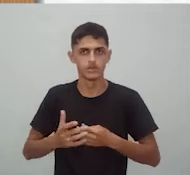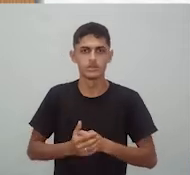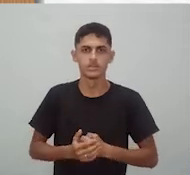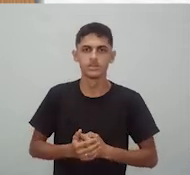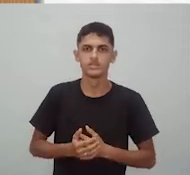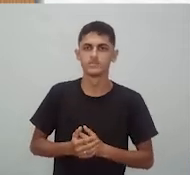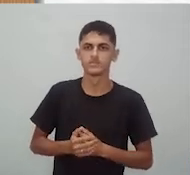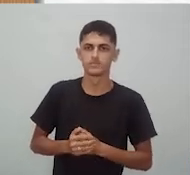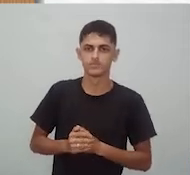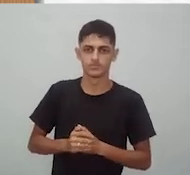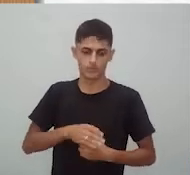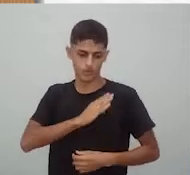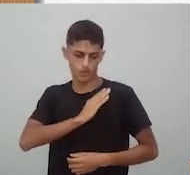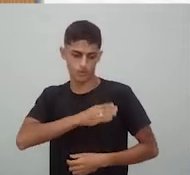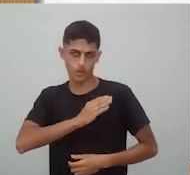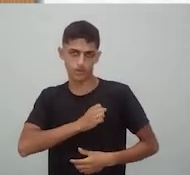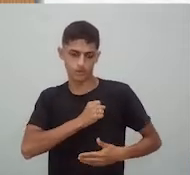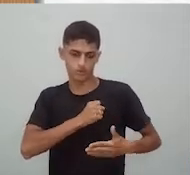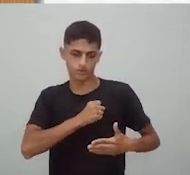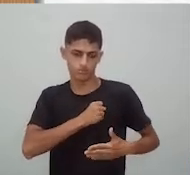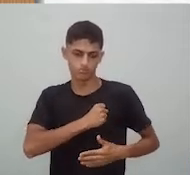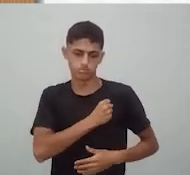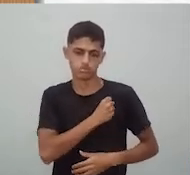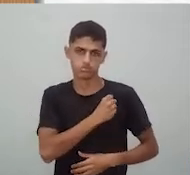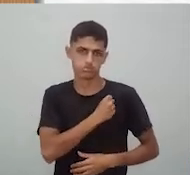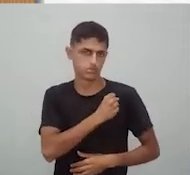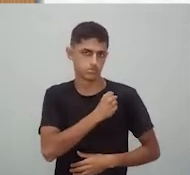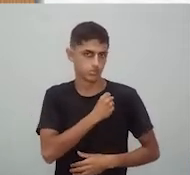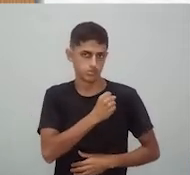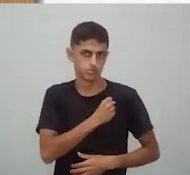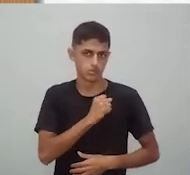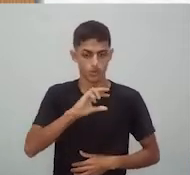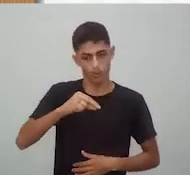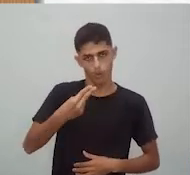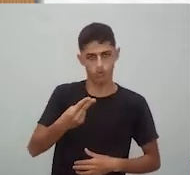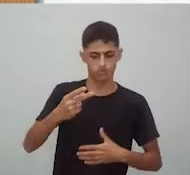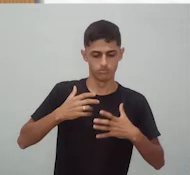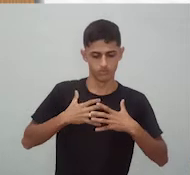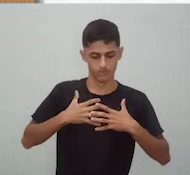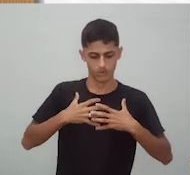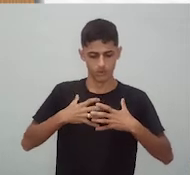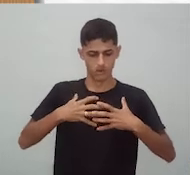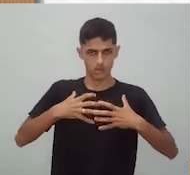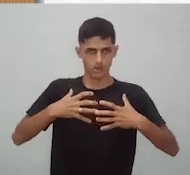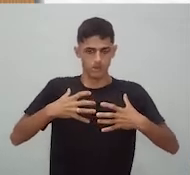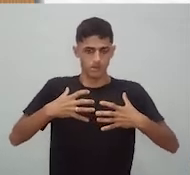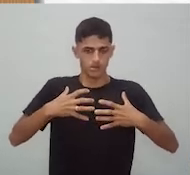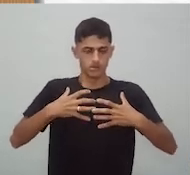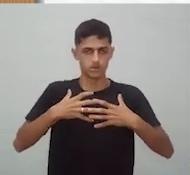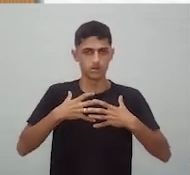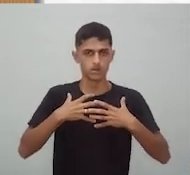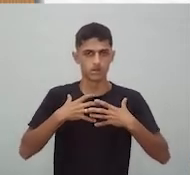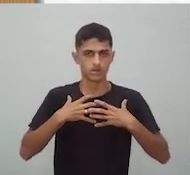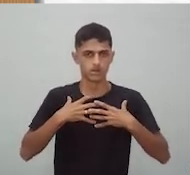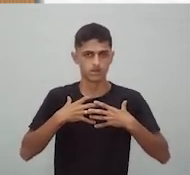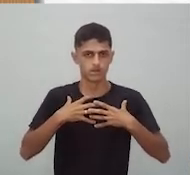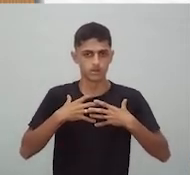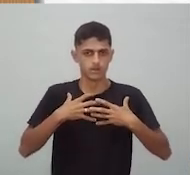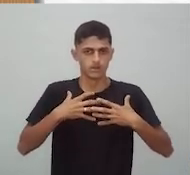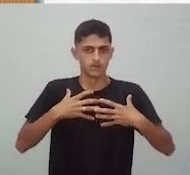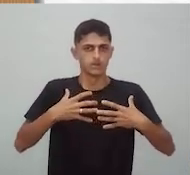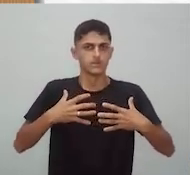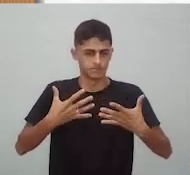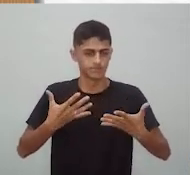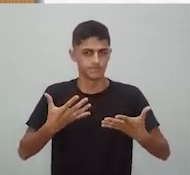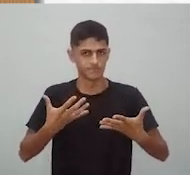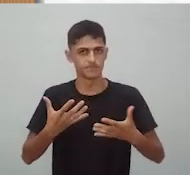exemplo, os batimentos cardíacos, os nossos pulmões funcionando. Então, vocês vão entender cada um deles, como é que